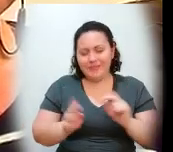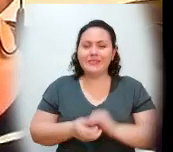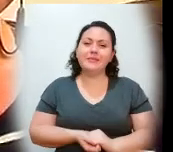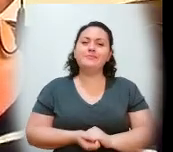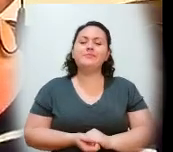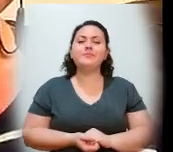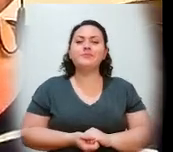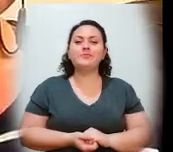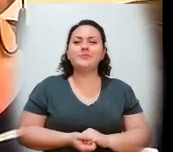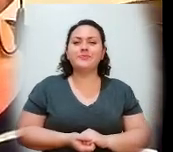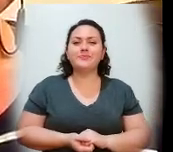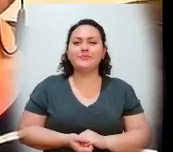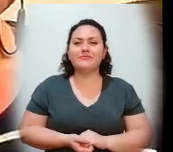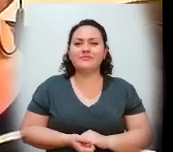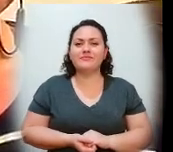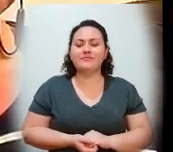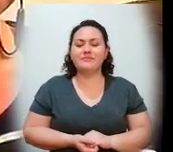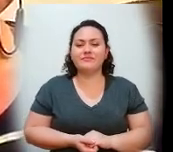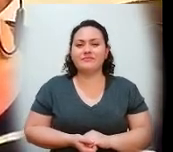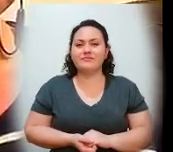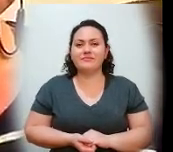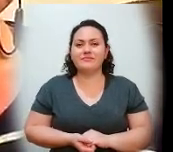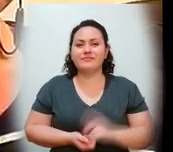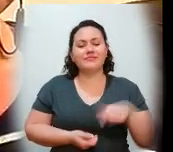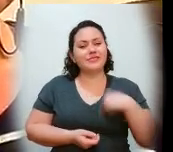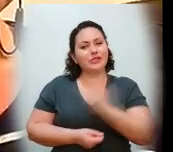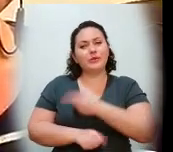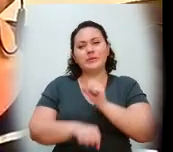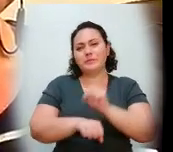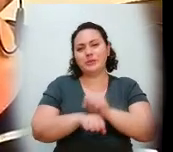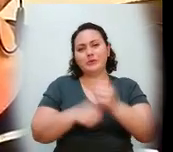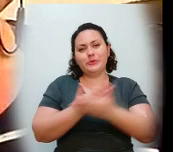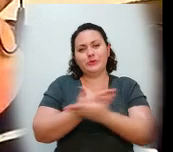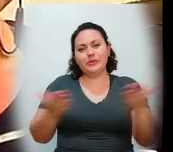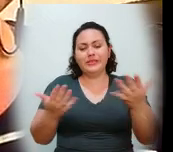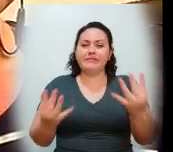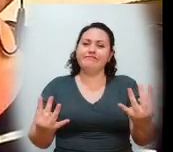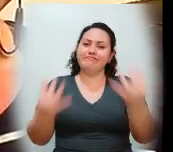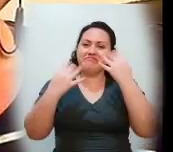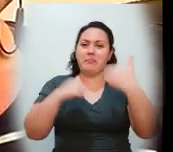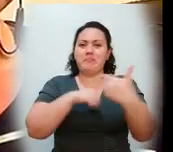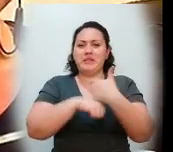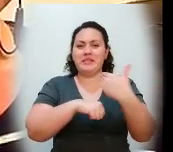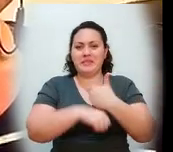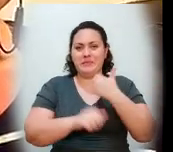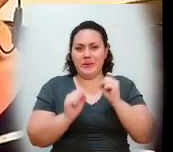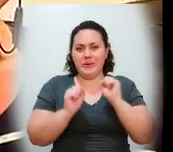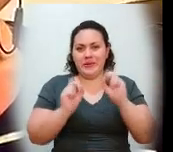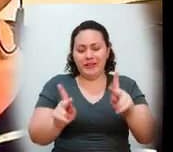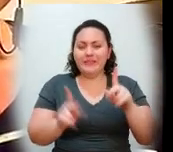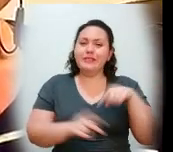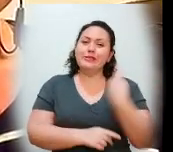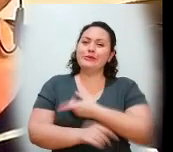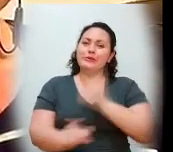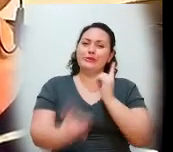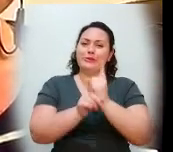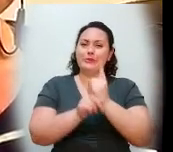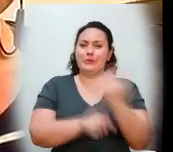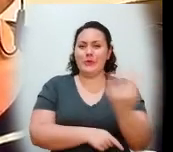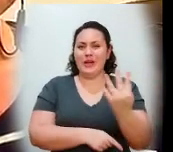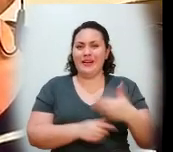quarta-feira e a gente conta também com a presença de todos vocês. Nos vemos quarta,